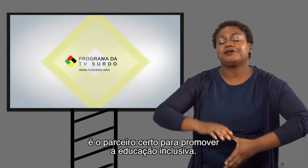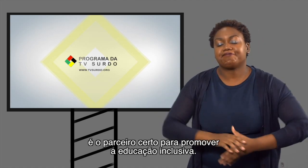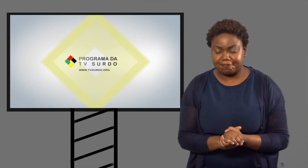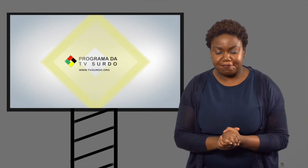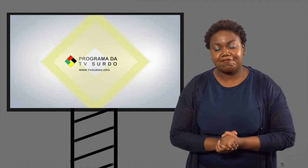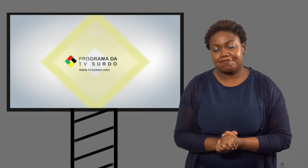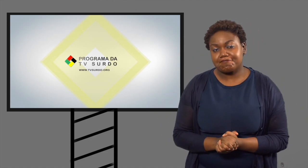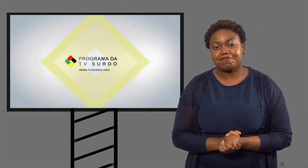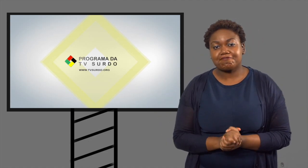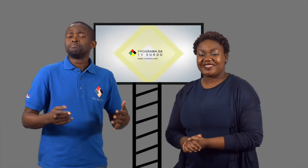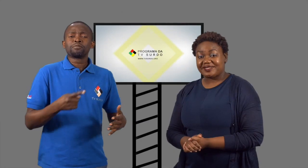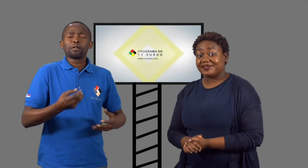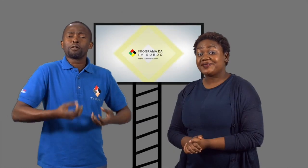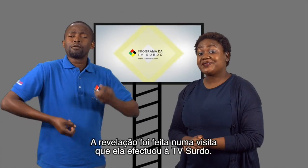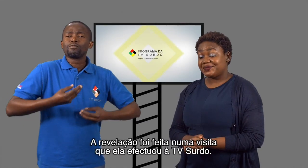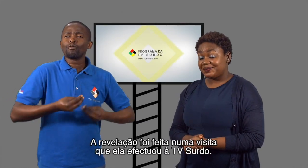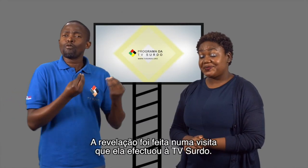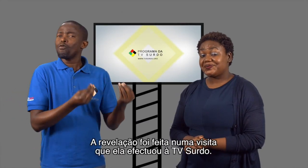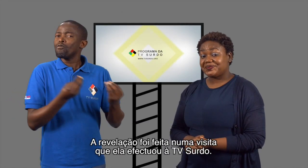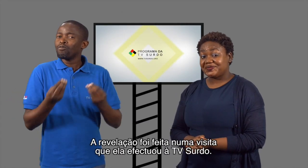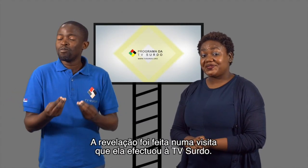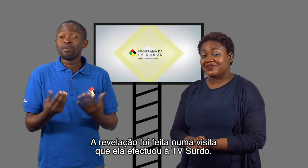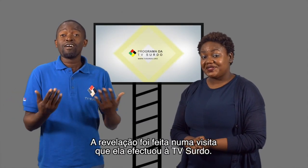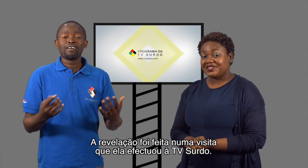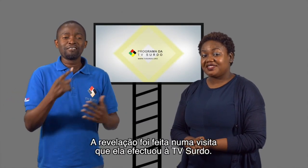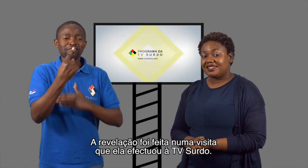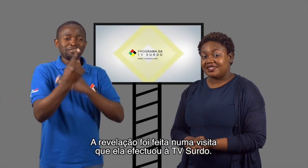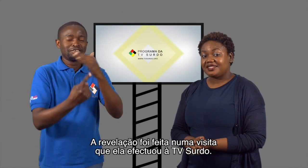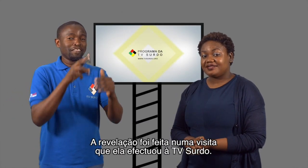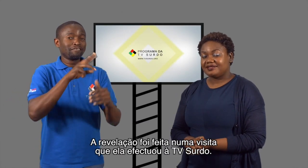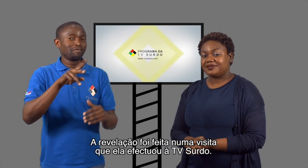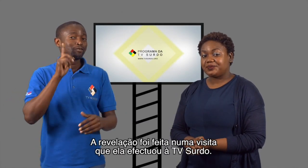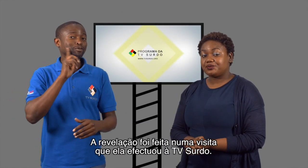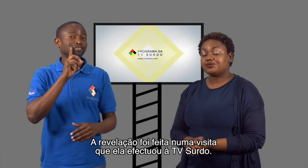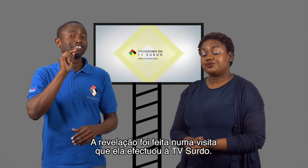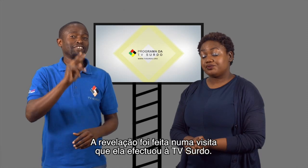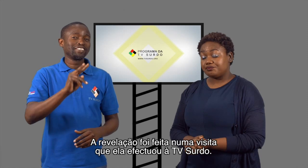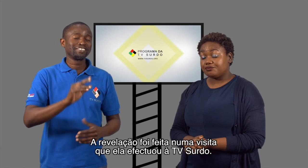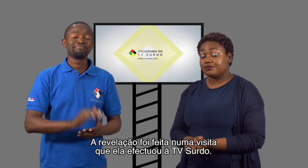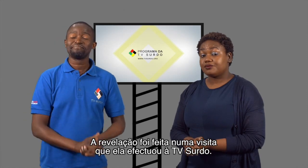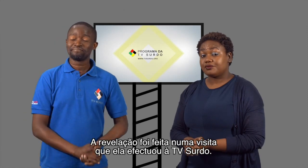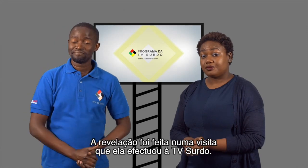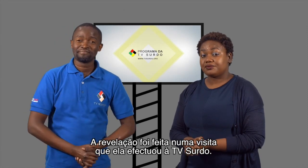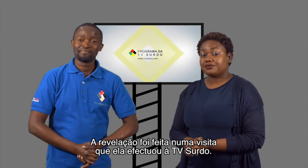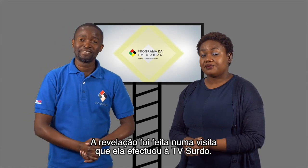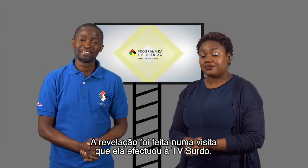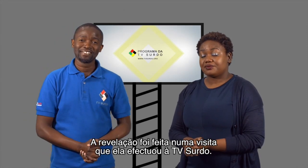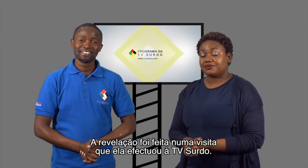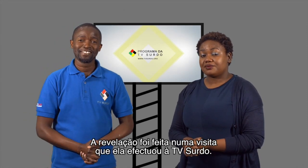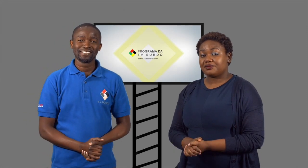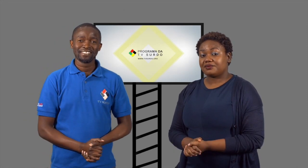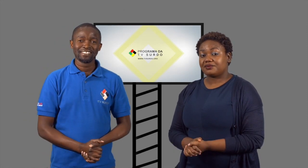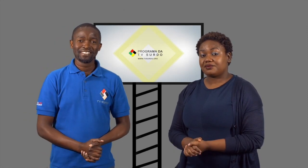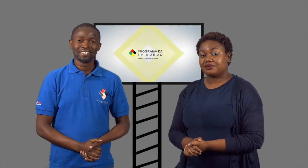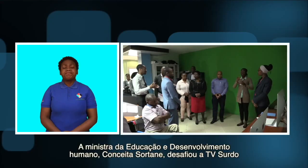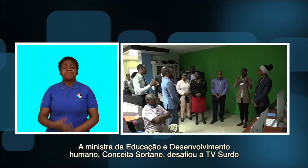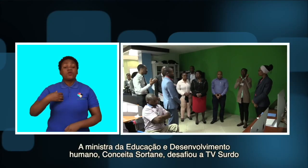inclusiva. A revelação foi feita numa visita que ela efetuou à TV Surdo.